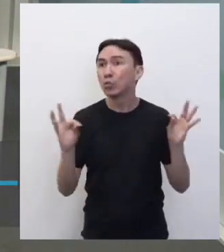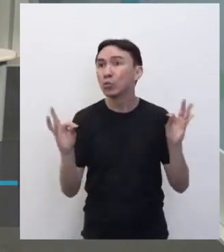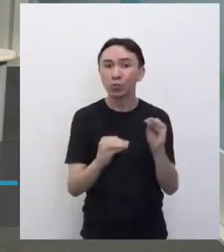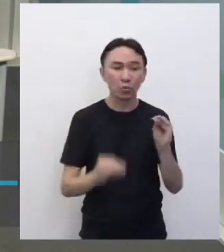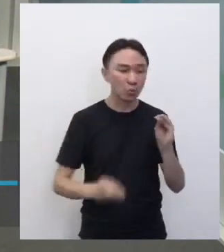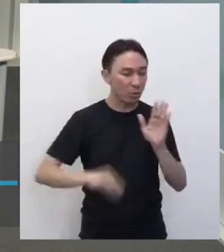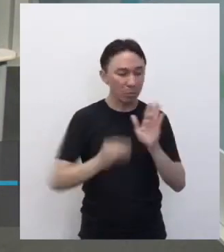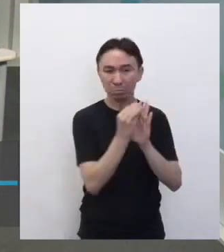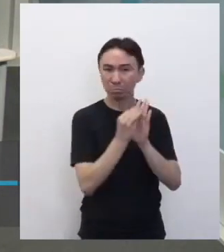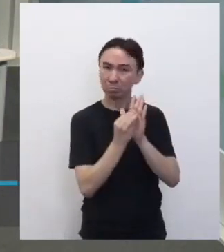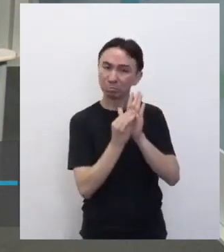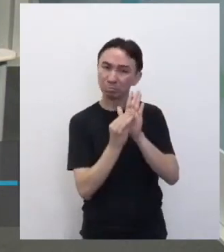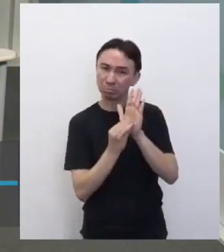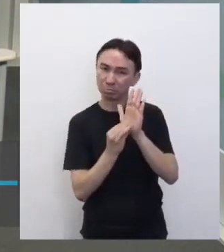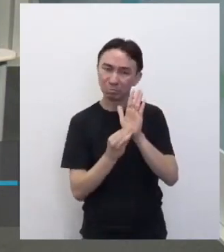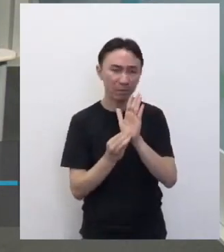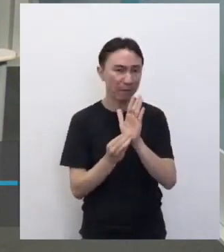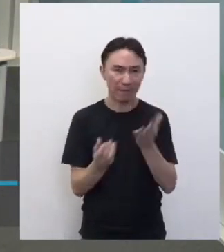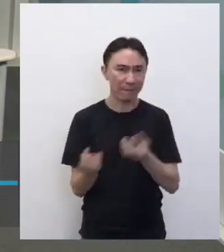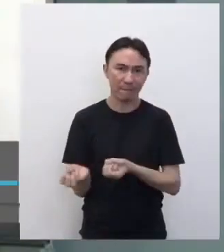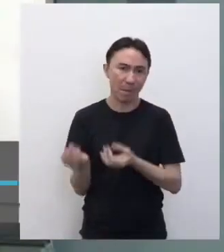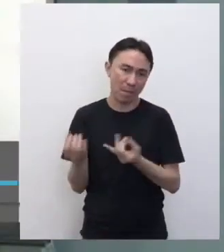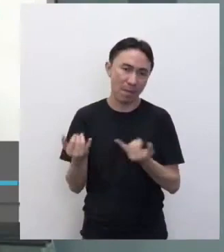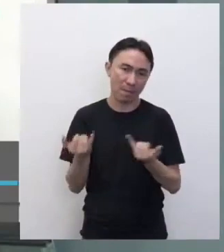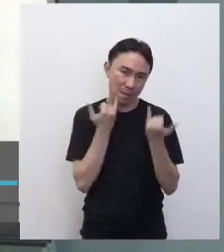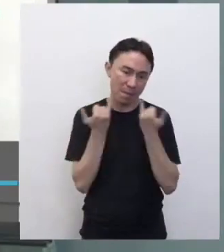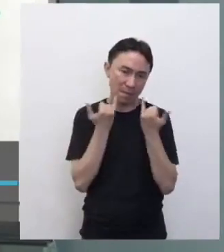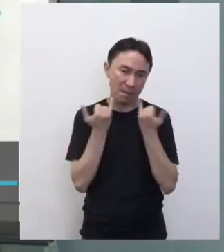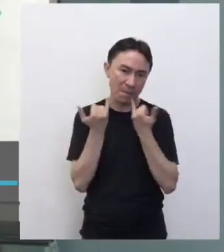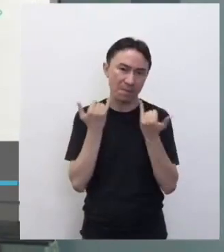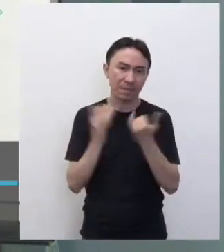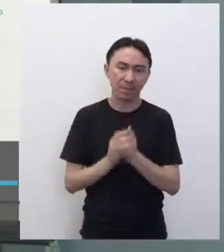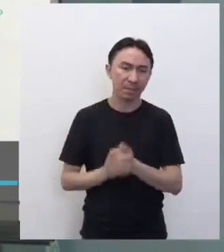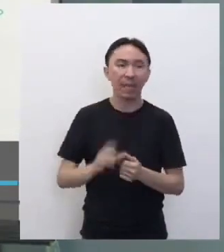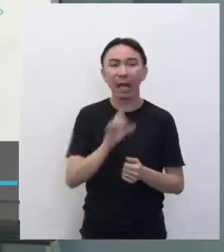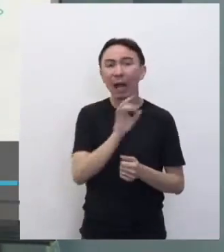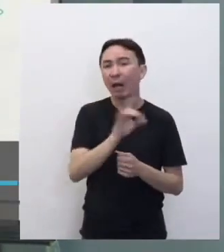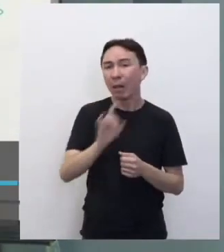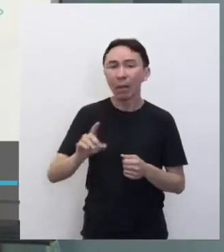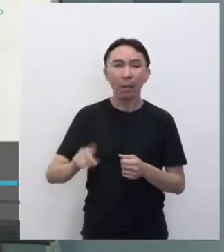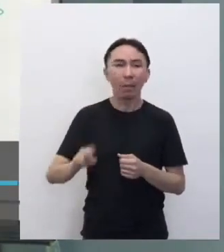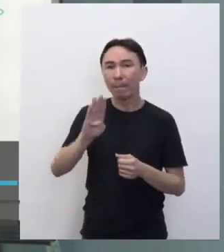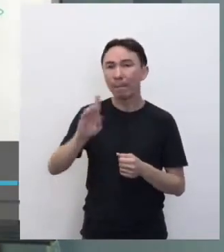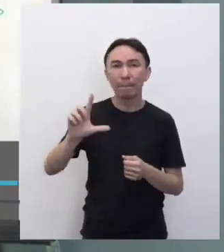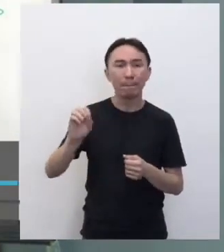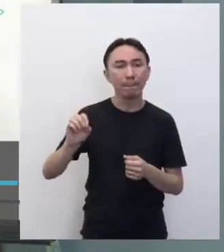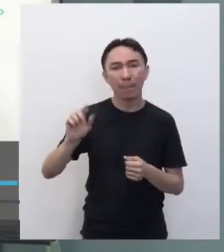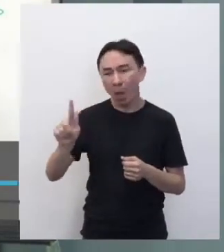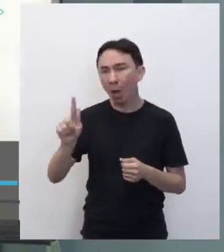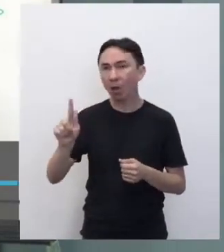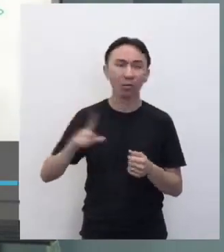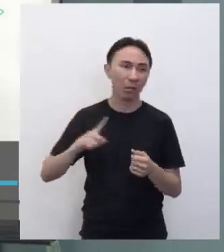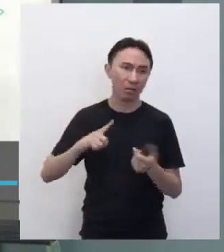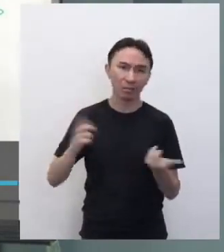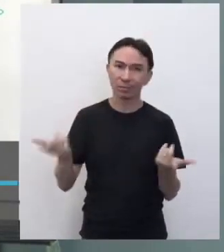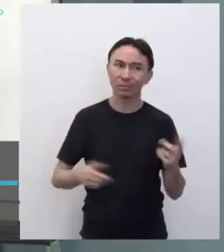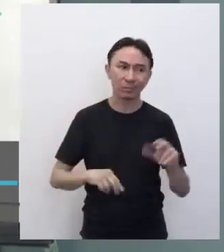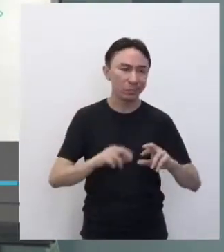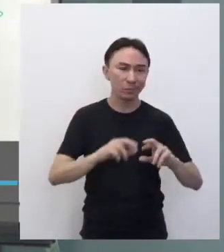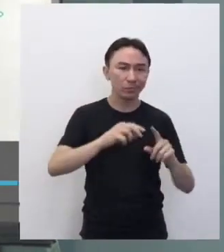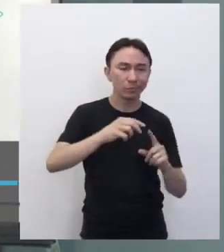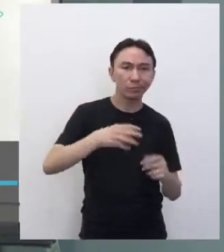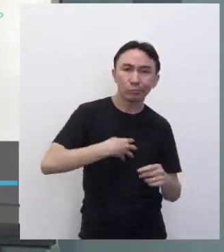elas vão aparecer aí. Então, uhum. E cada blog também tem um estilo diferente. Eu posso ter um blog sobre comida, eu posso ter um blog